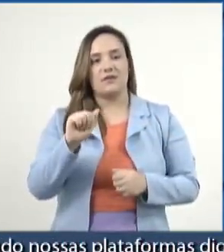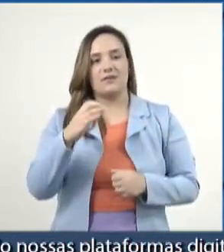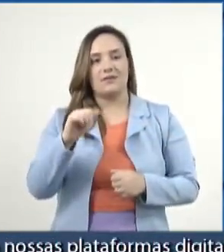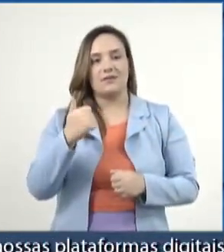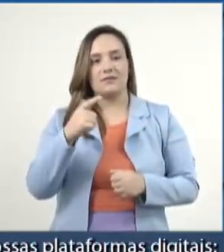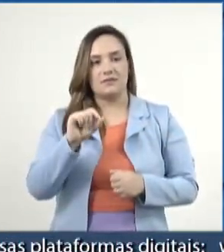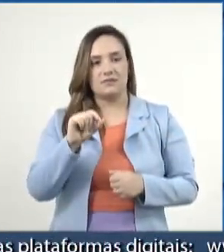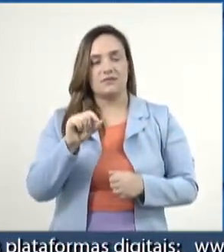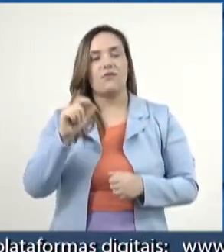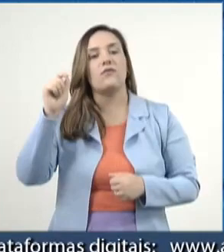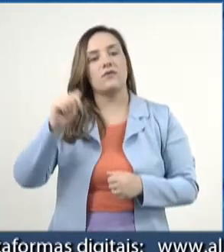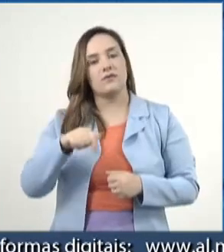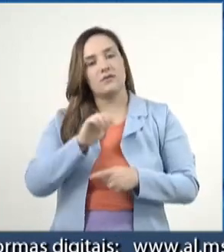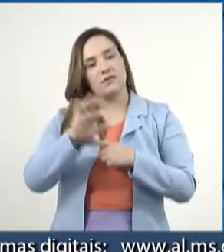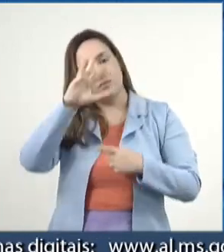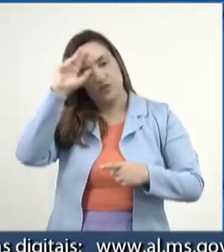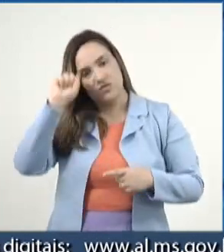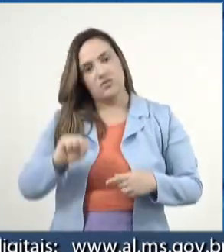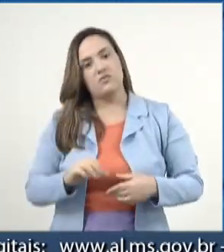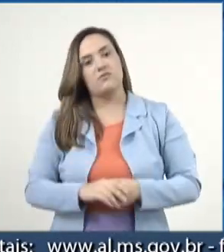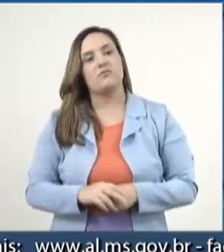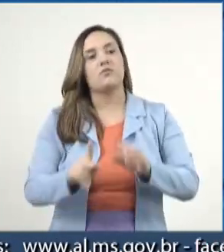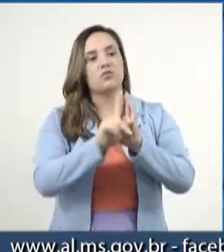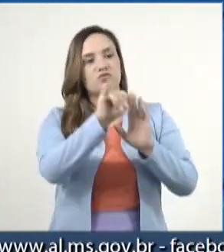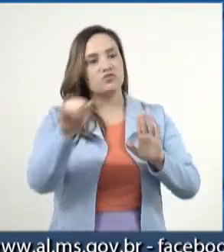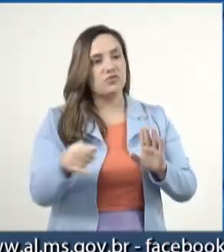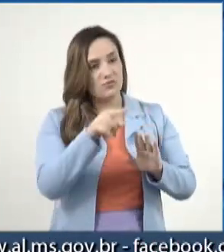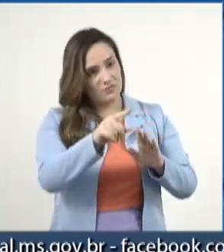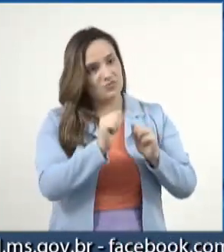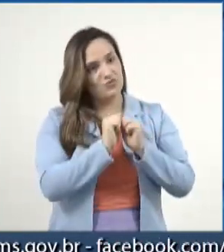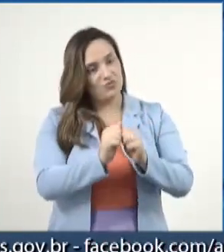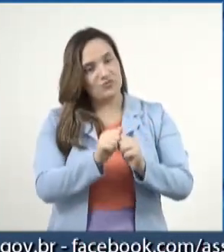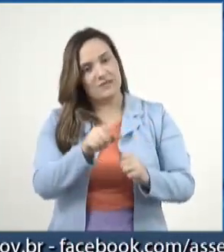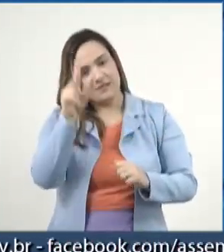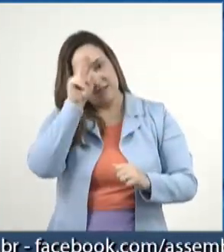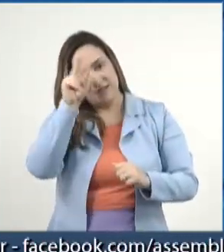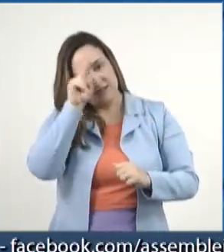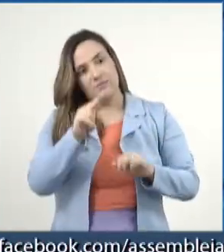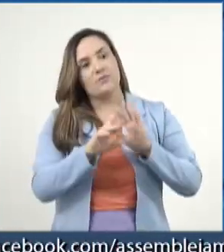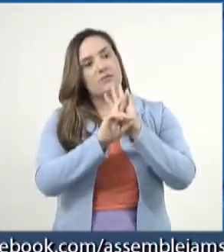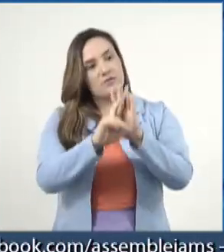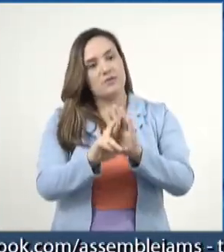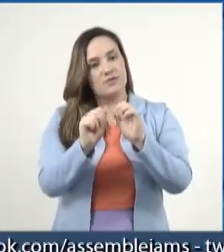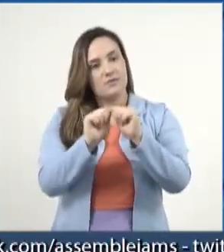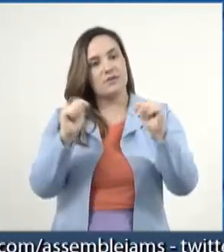Sul. Um grande programa que foi lançado, né, que o senhor estava presente, falou em nome da Assembleia,